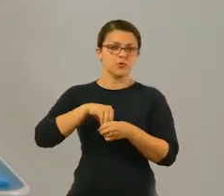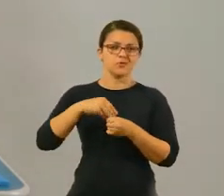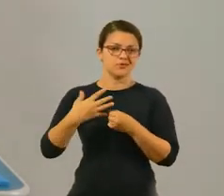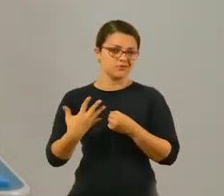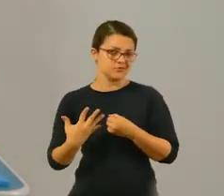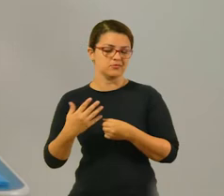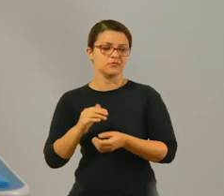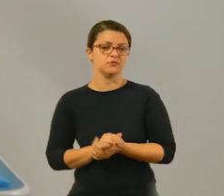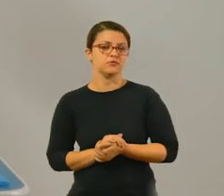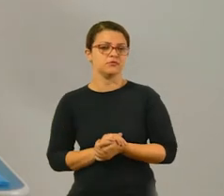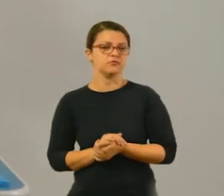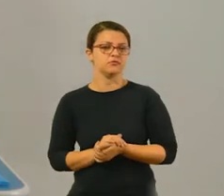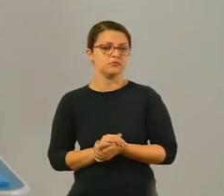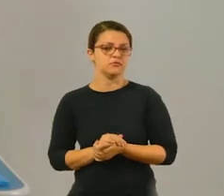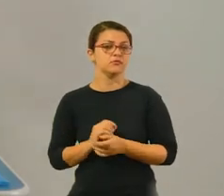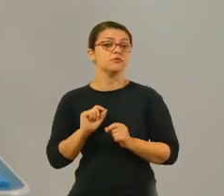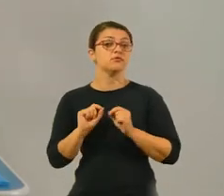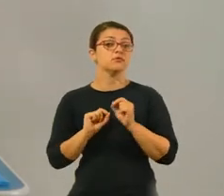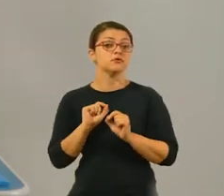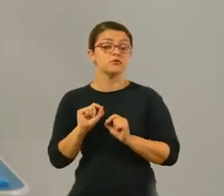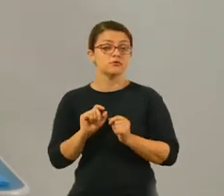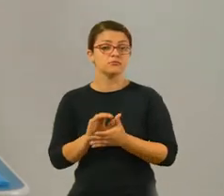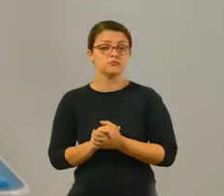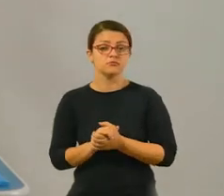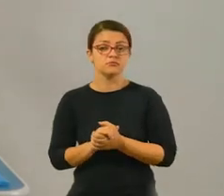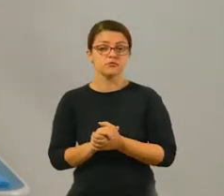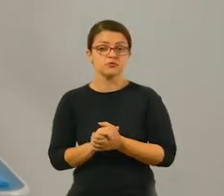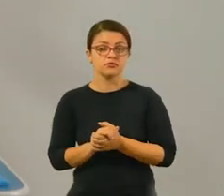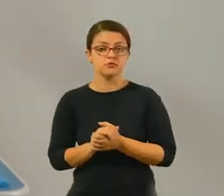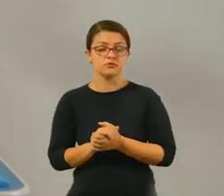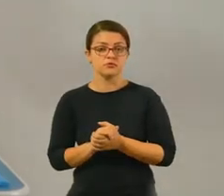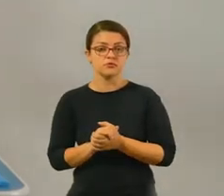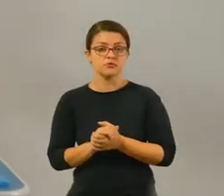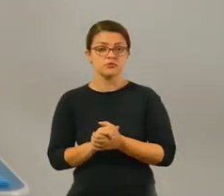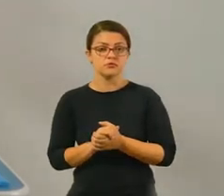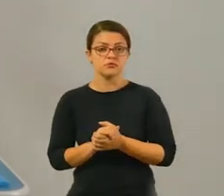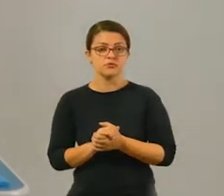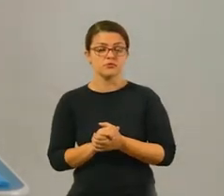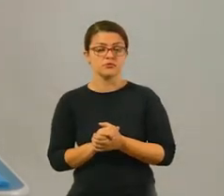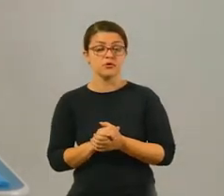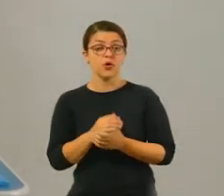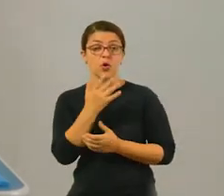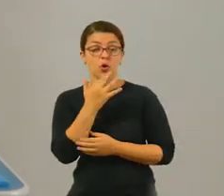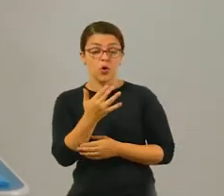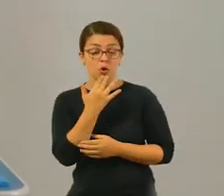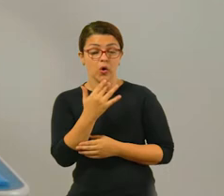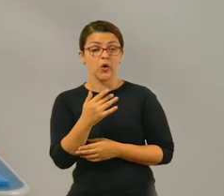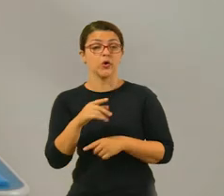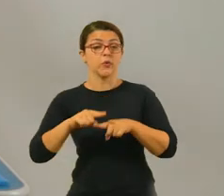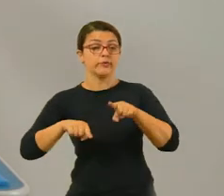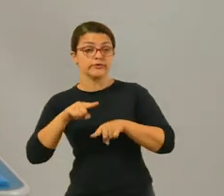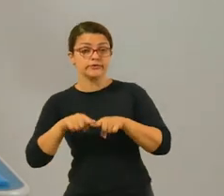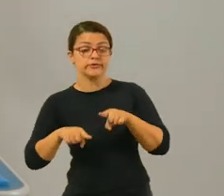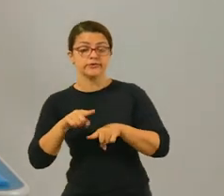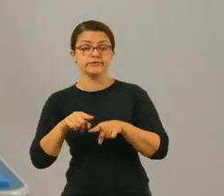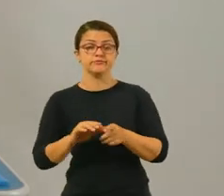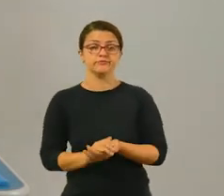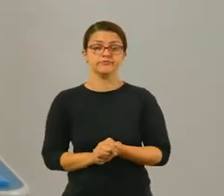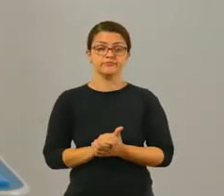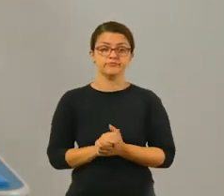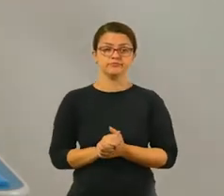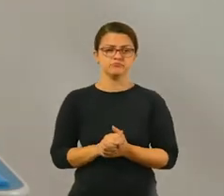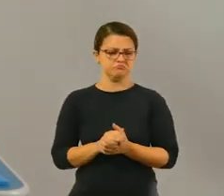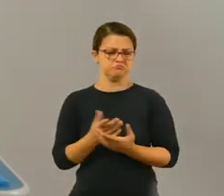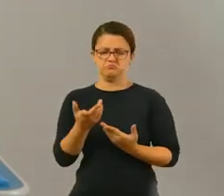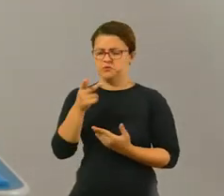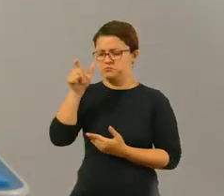vamos trabalhar também uma retomada de conteúdo, que no caso serão sobre colors e objetos. Bom, a primeira missão é o